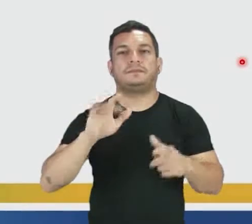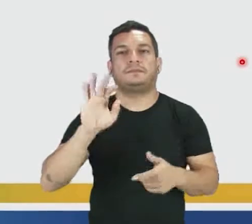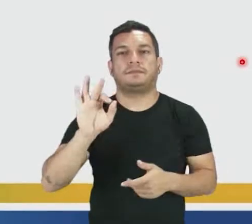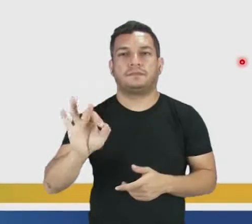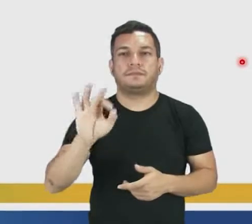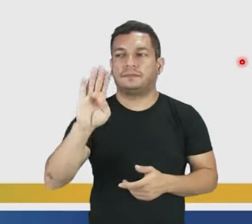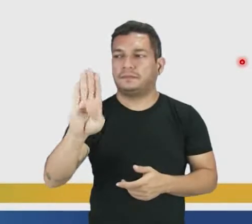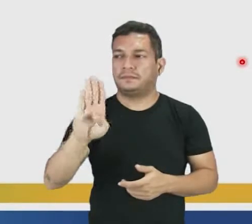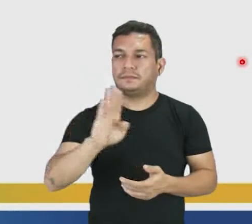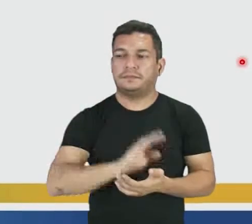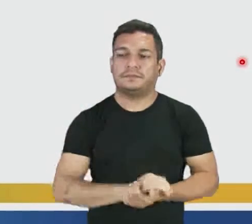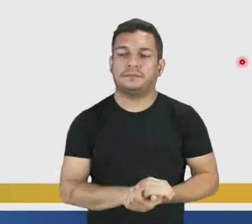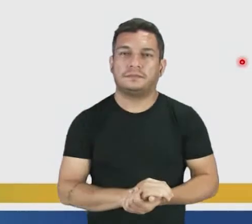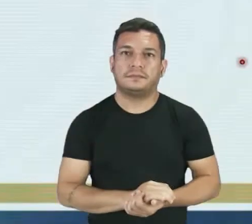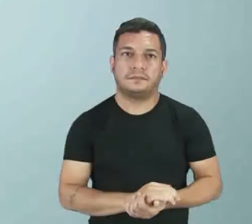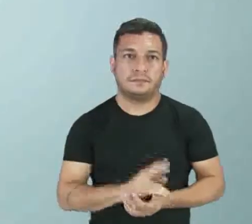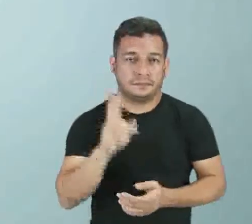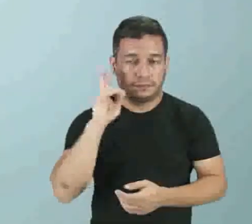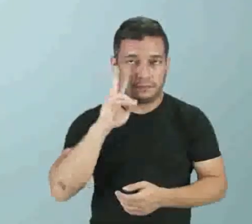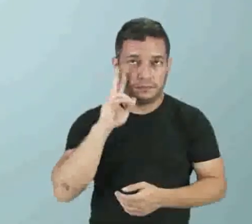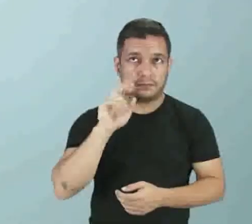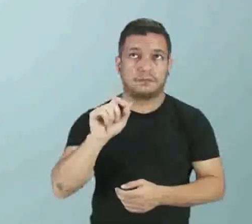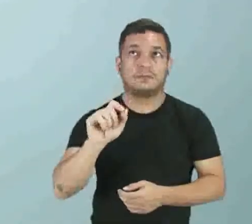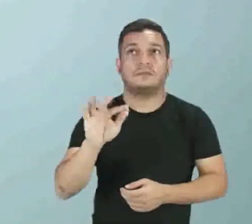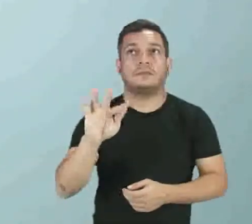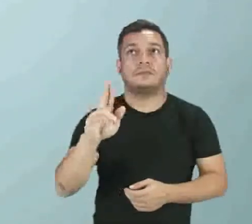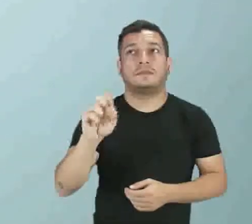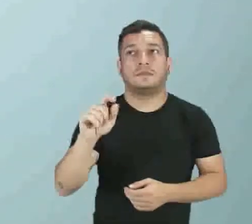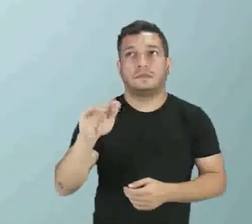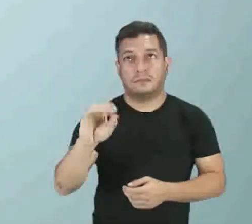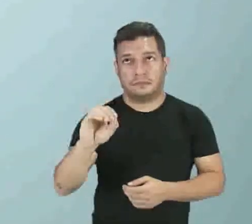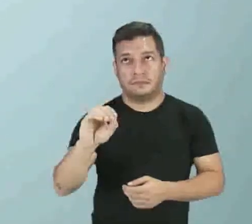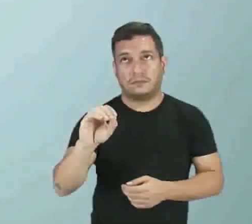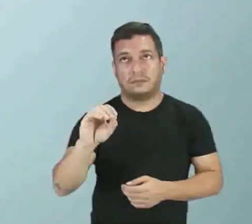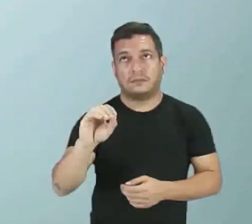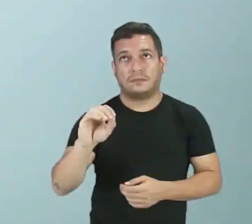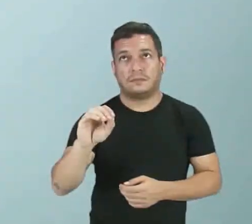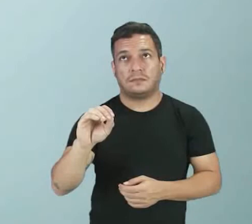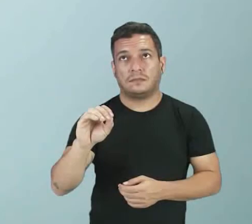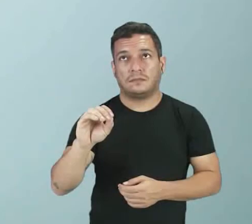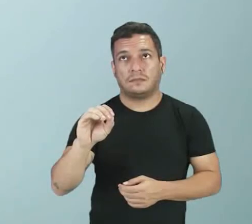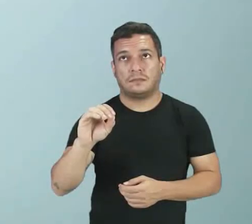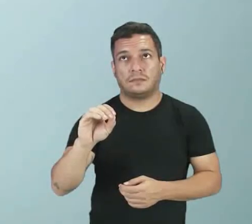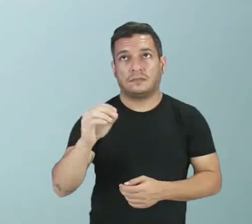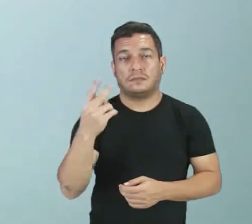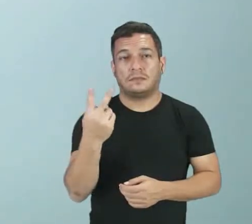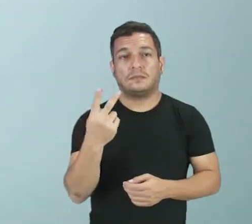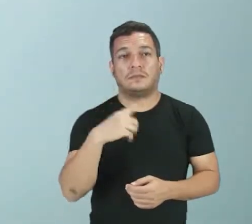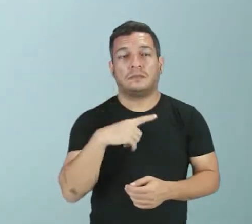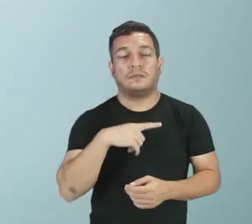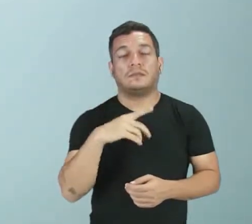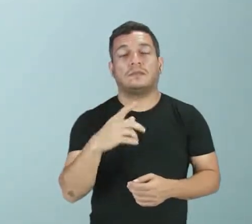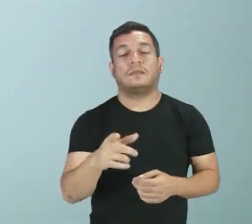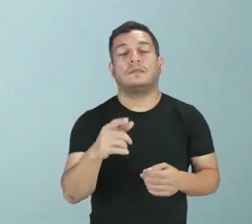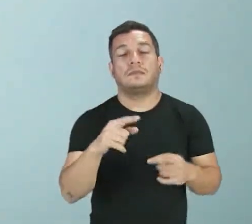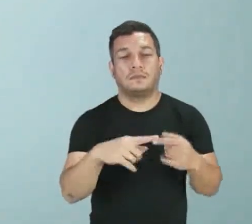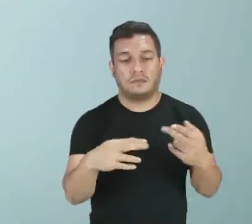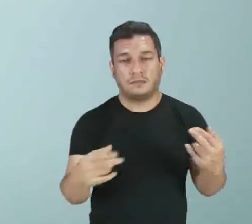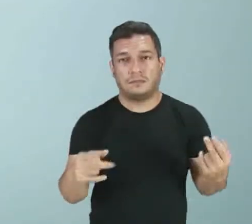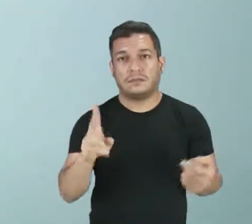nuclear. Relembrando, o que é a fusão nuclear e o que é a fissão? Nos dois, nós temos